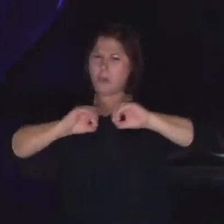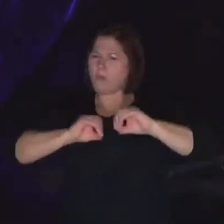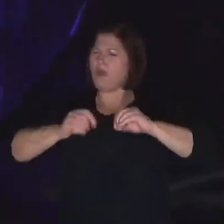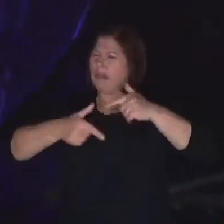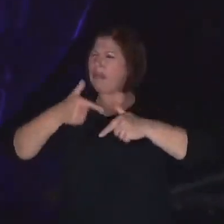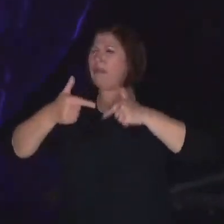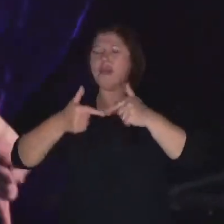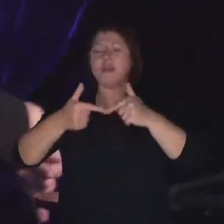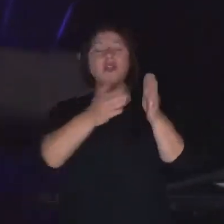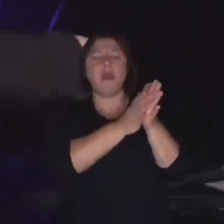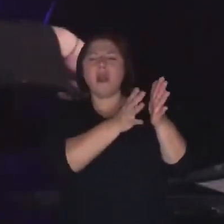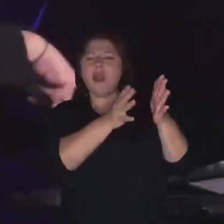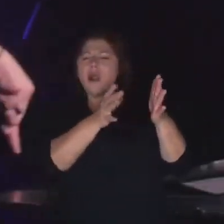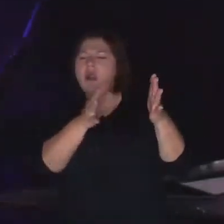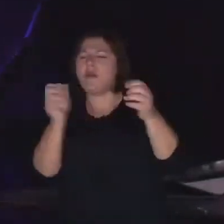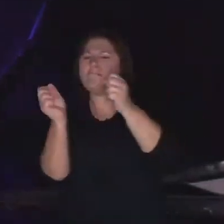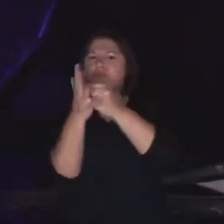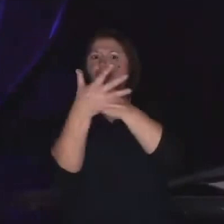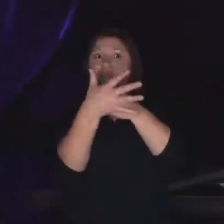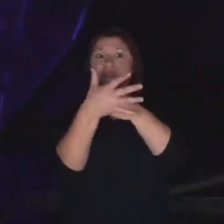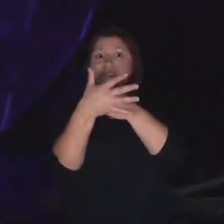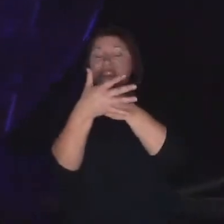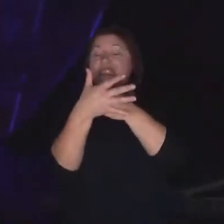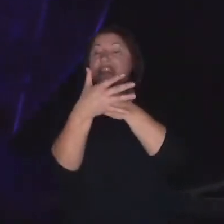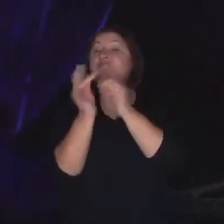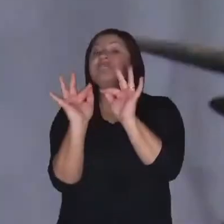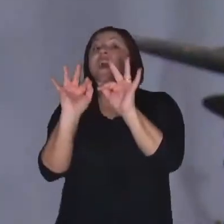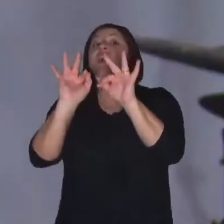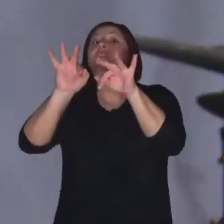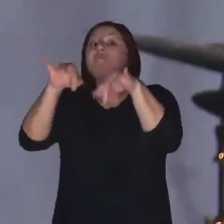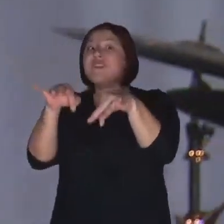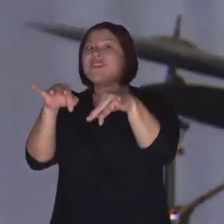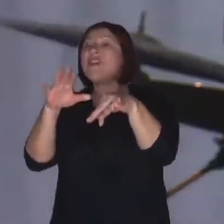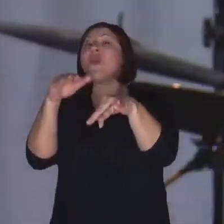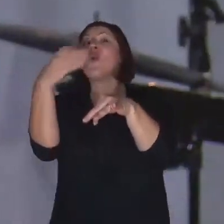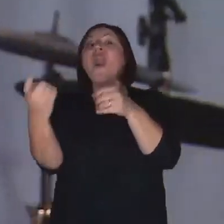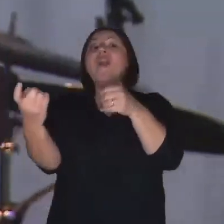quando voltarmos, a gente vai ter o que colher.